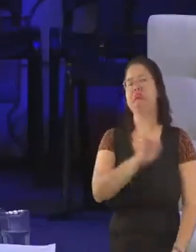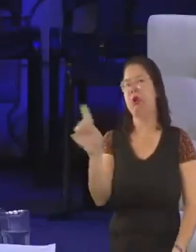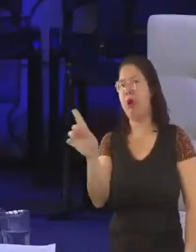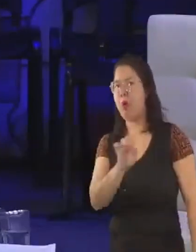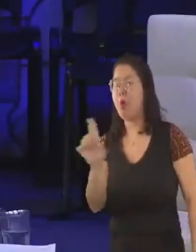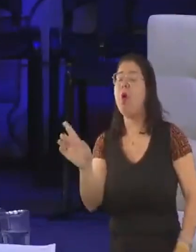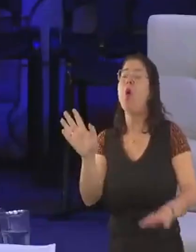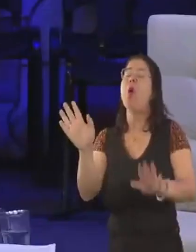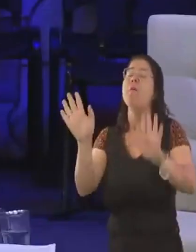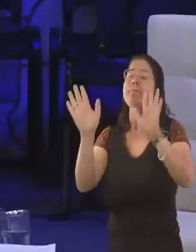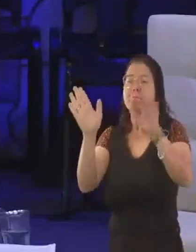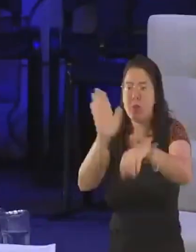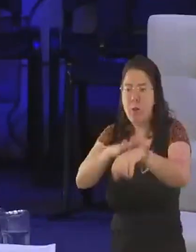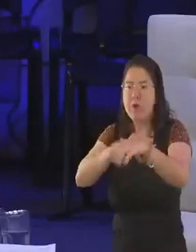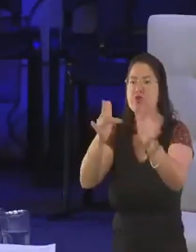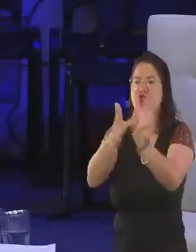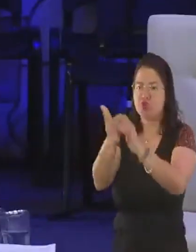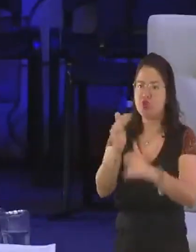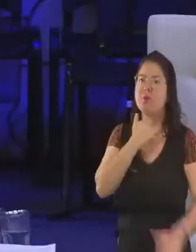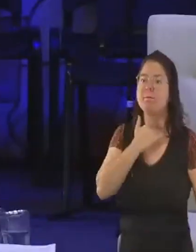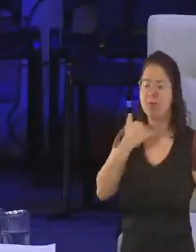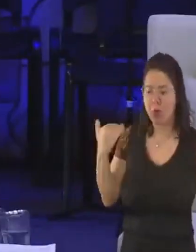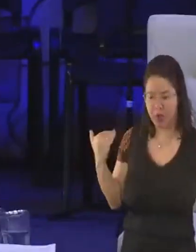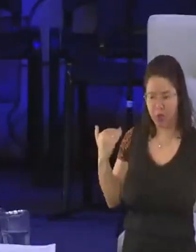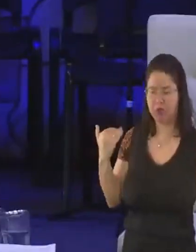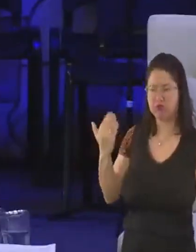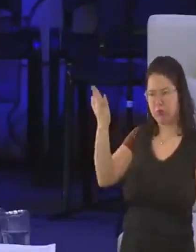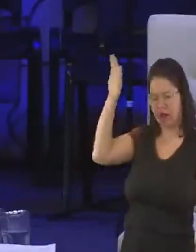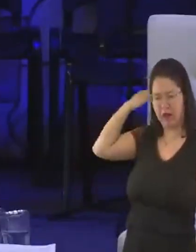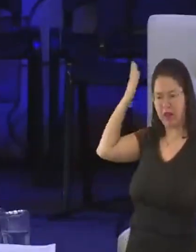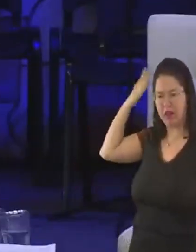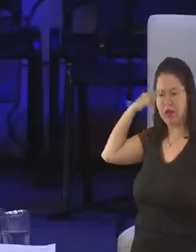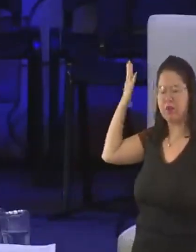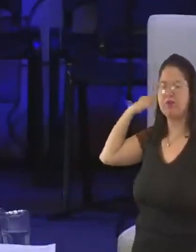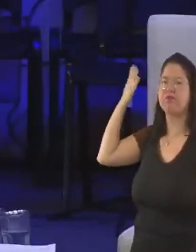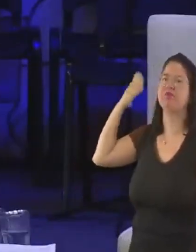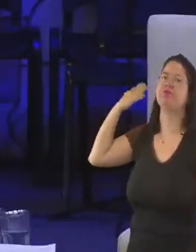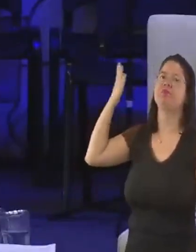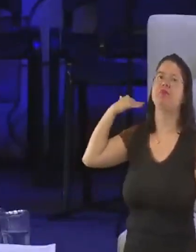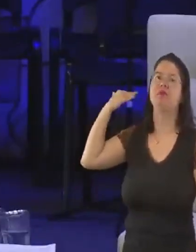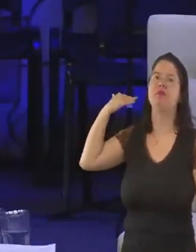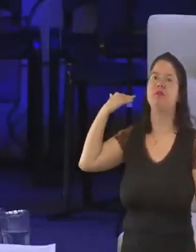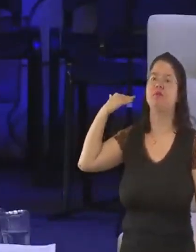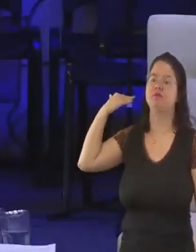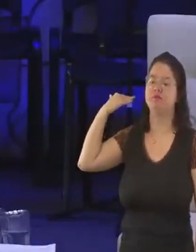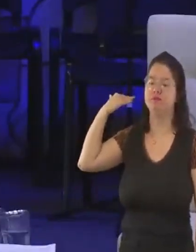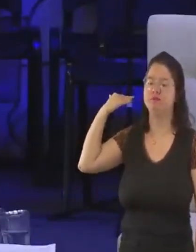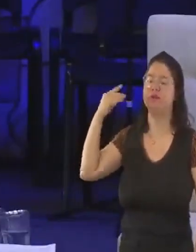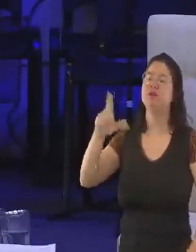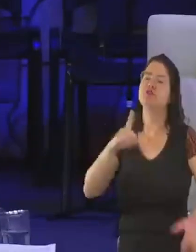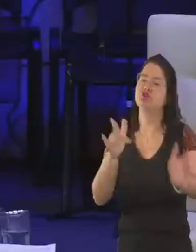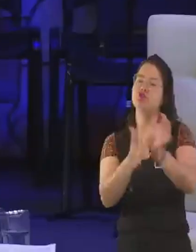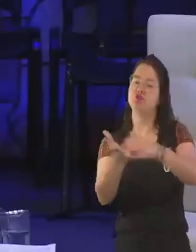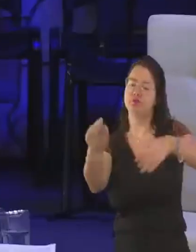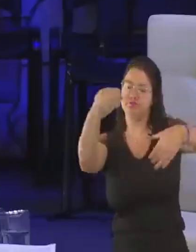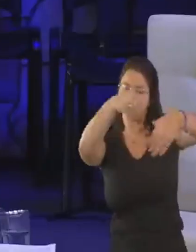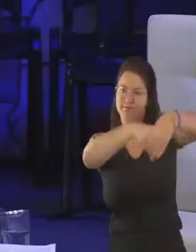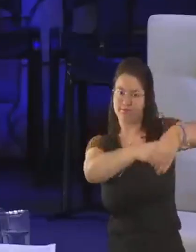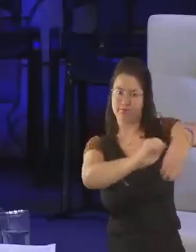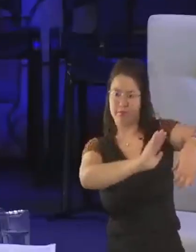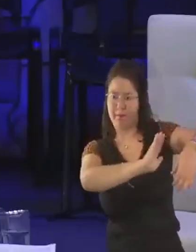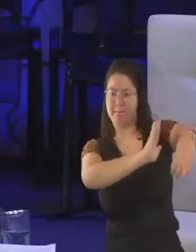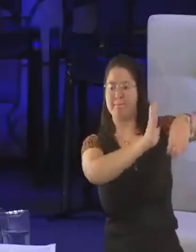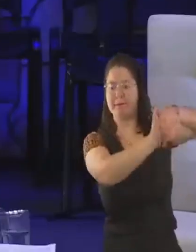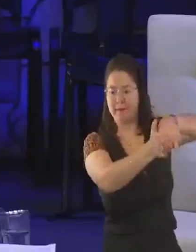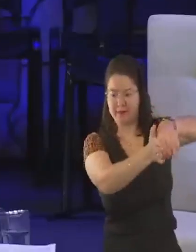Jesus morreu, Jesus ainda se encontrava dentro daquela caverna com aquela pedra posta sobre